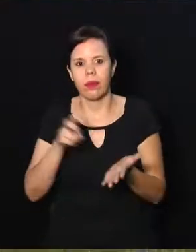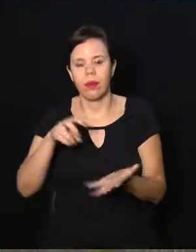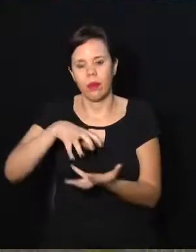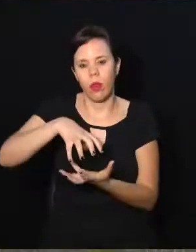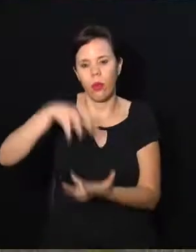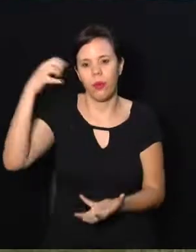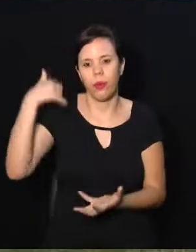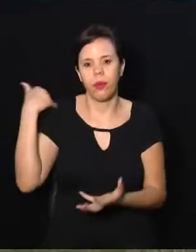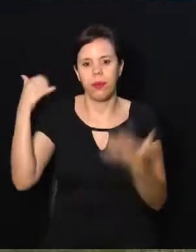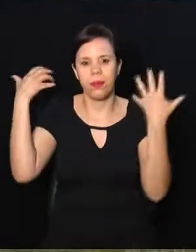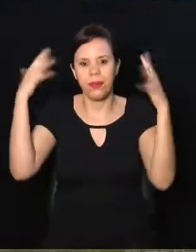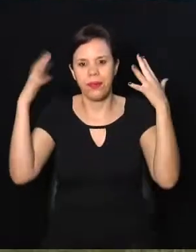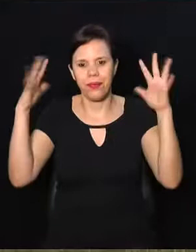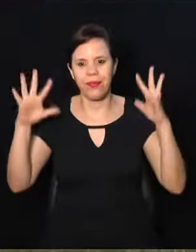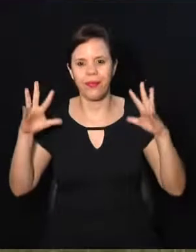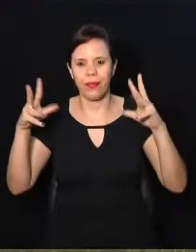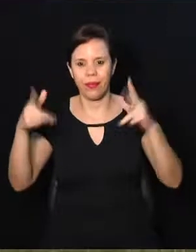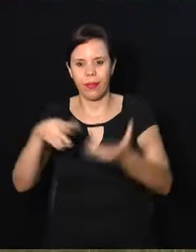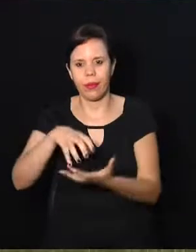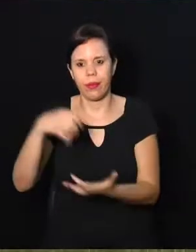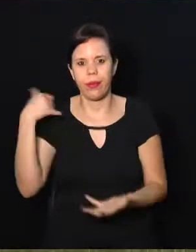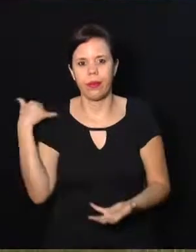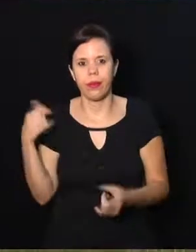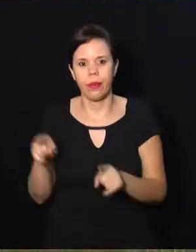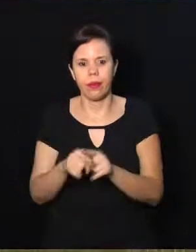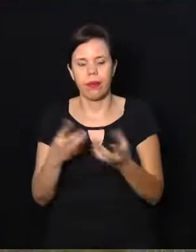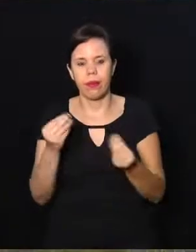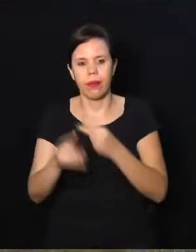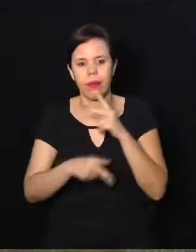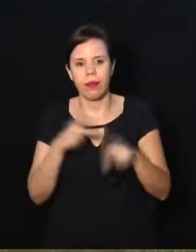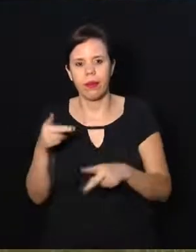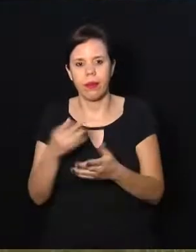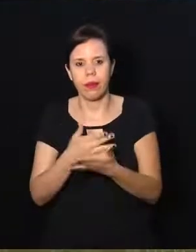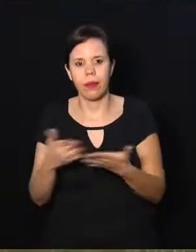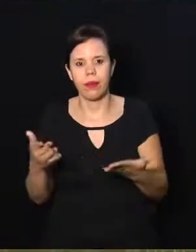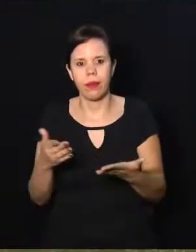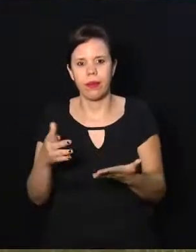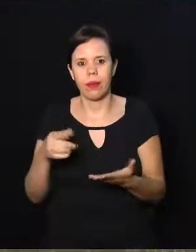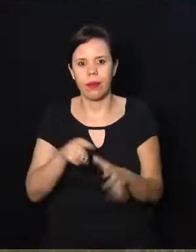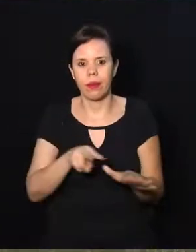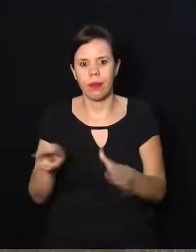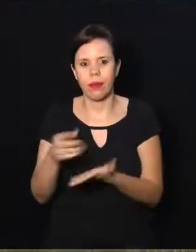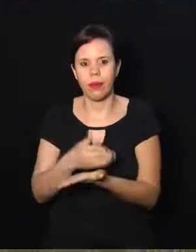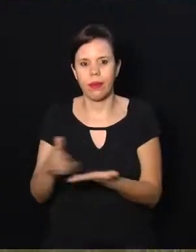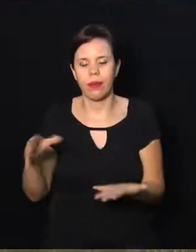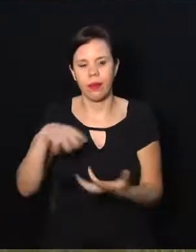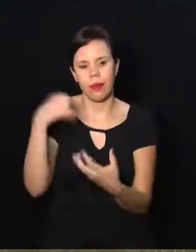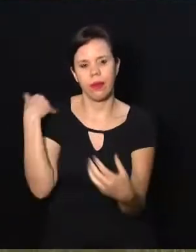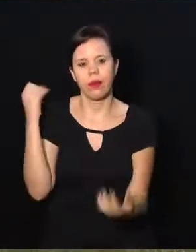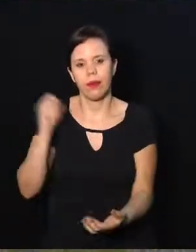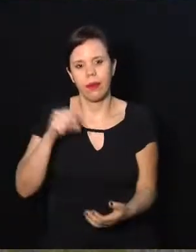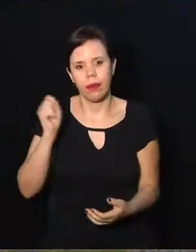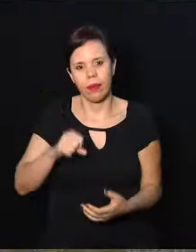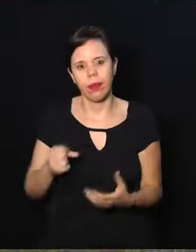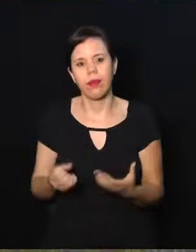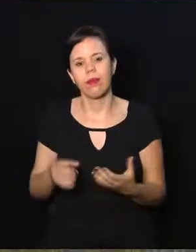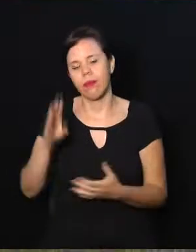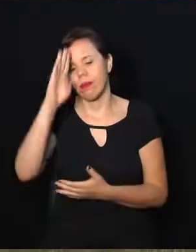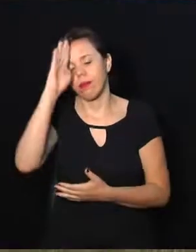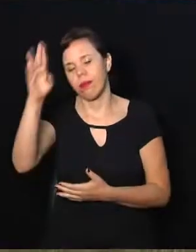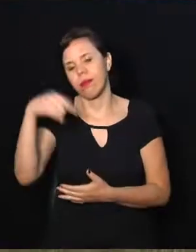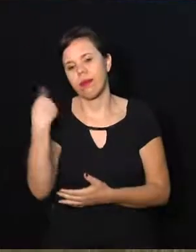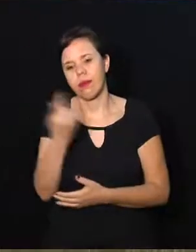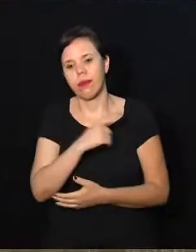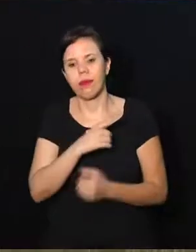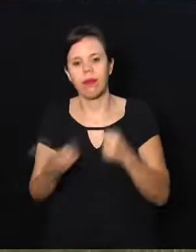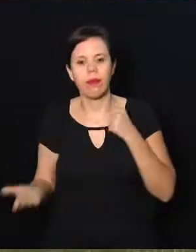idosos, homenageando todos os idosos. E tem muita gente que diz, mas começou a semana com os idosos? Sim, porque a raiz de tudo aquilo que nós